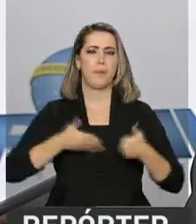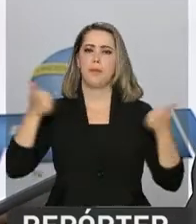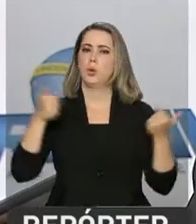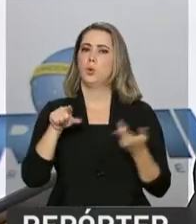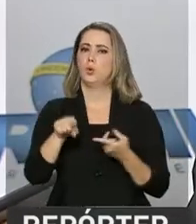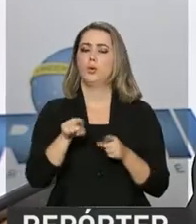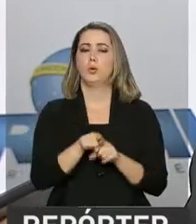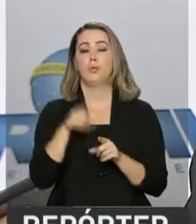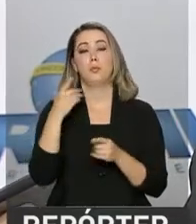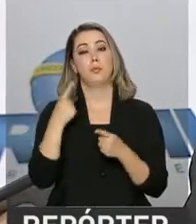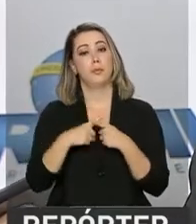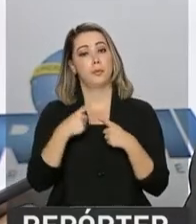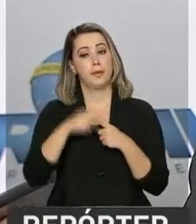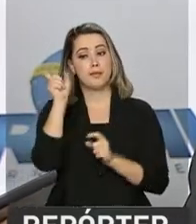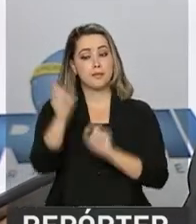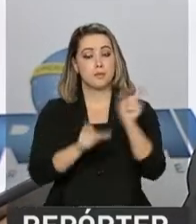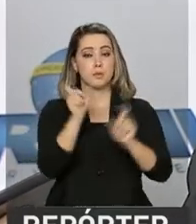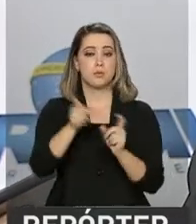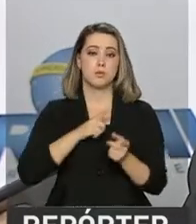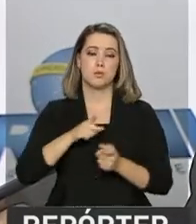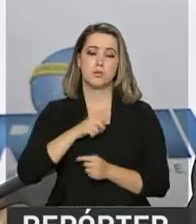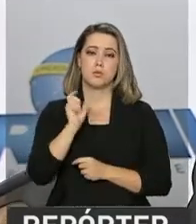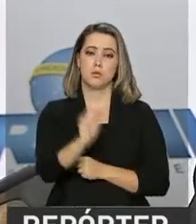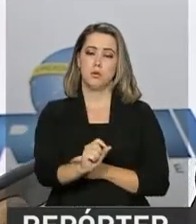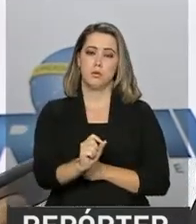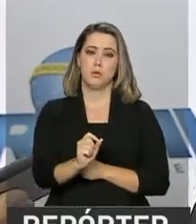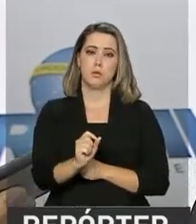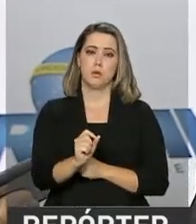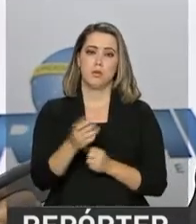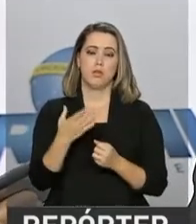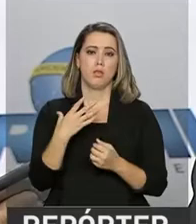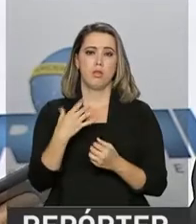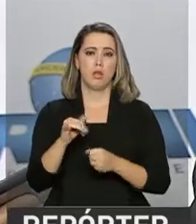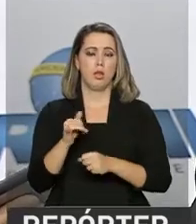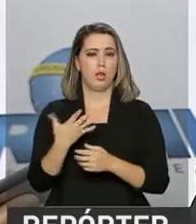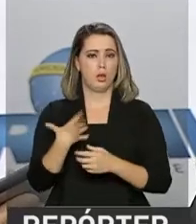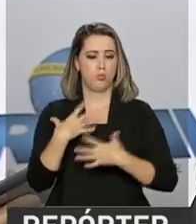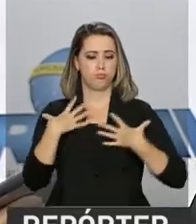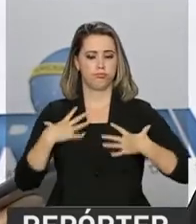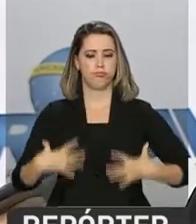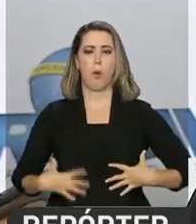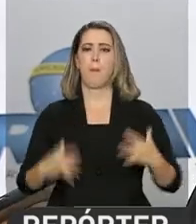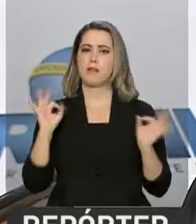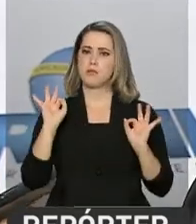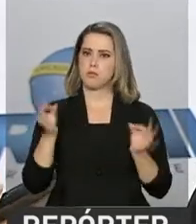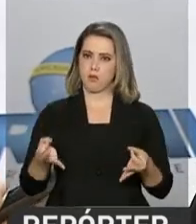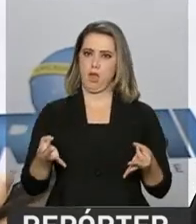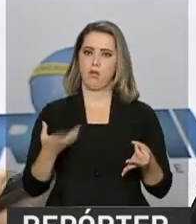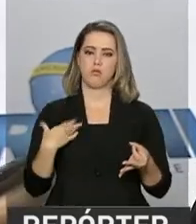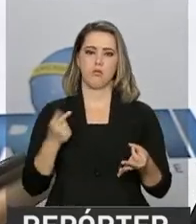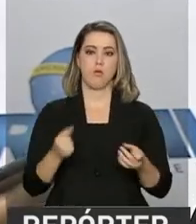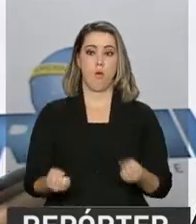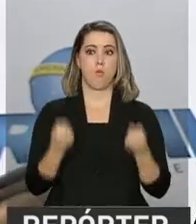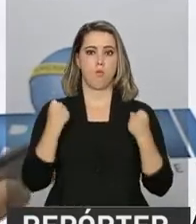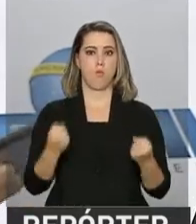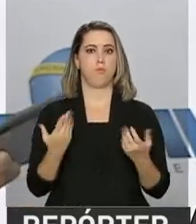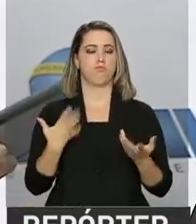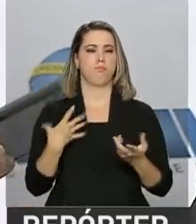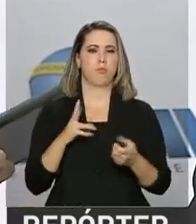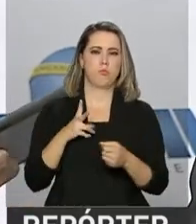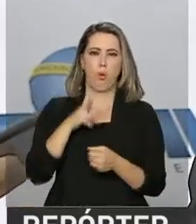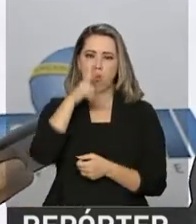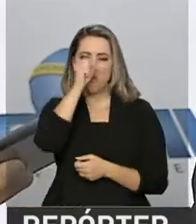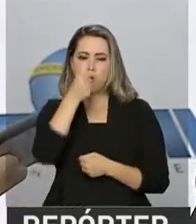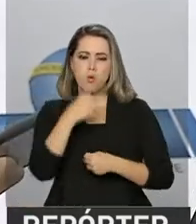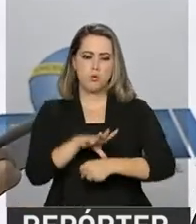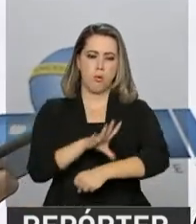sentido de que elas tenham com um peso mais adequado não forcem tanto as suas estruturas